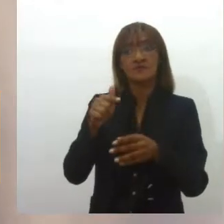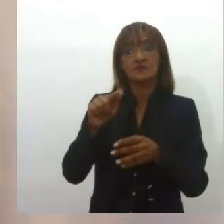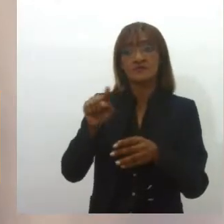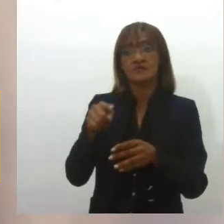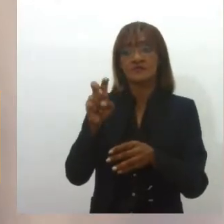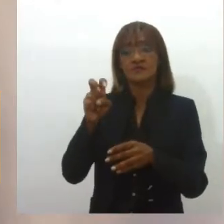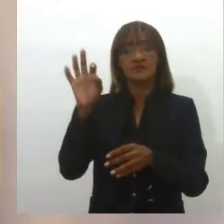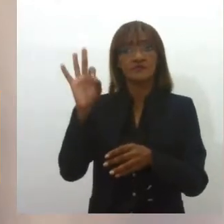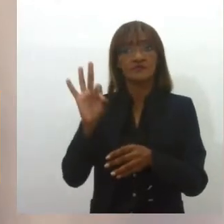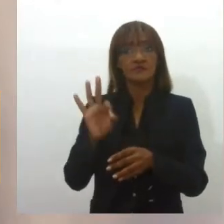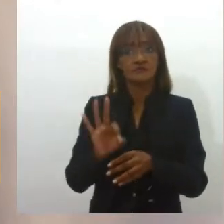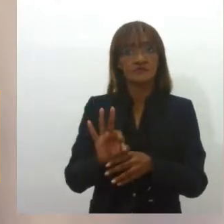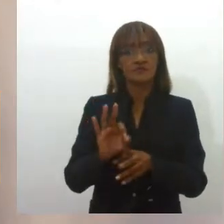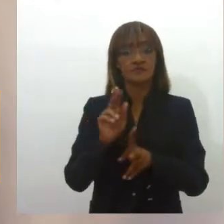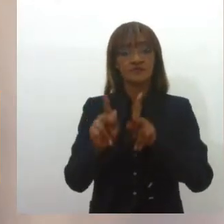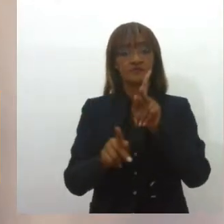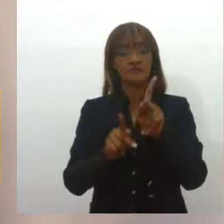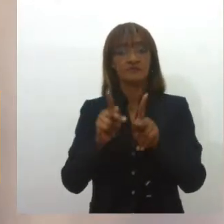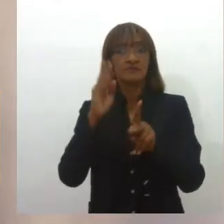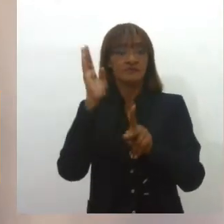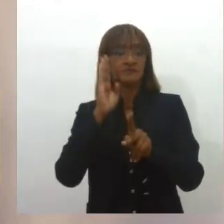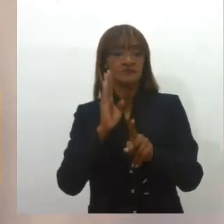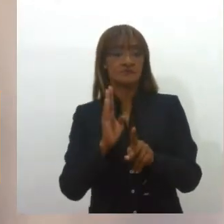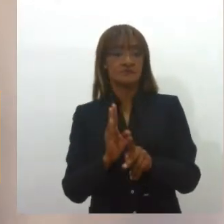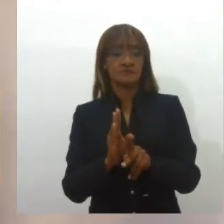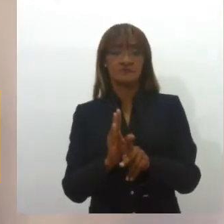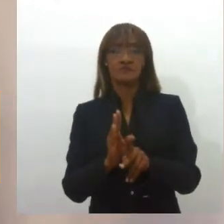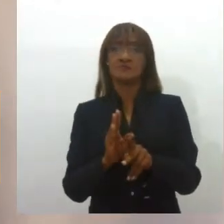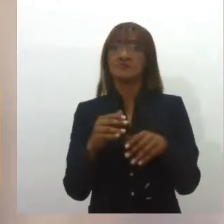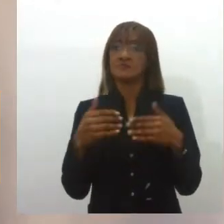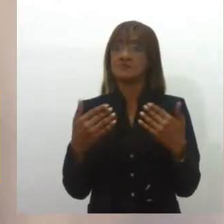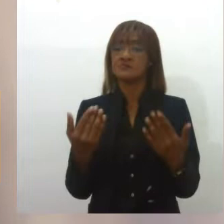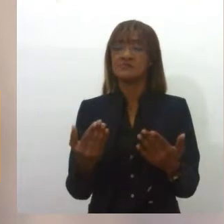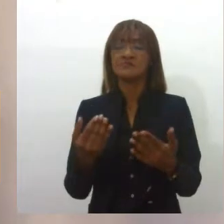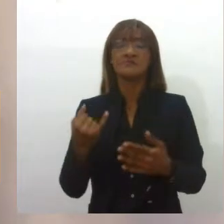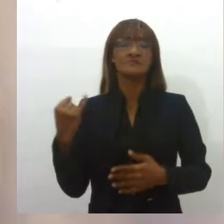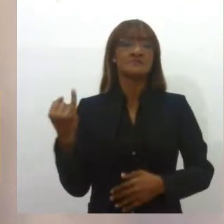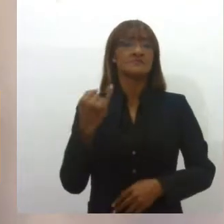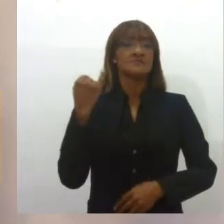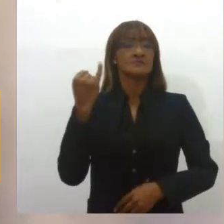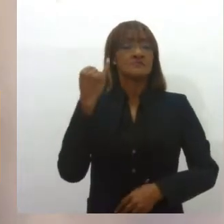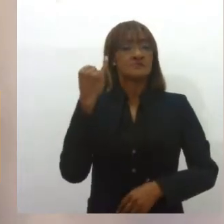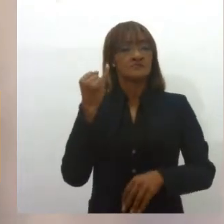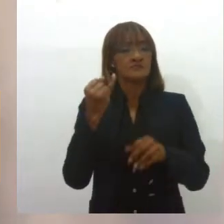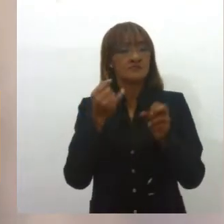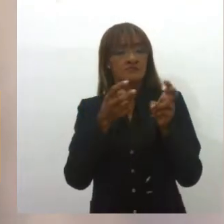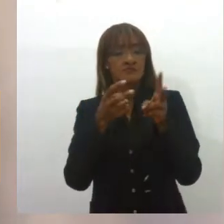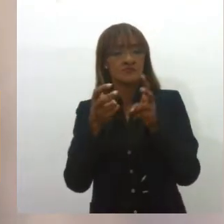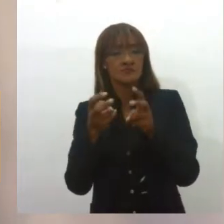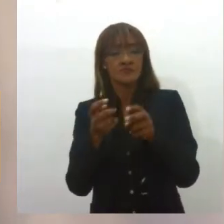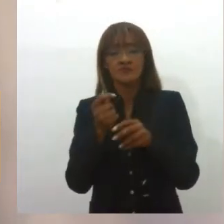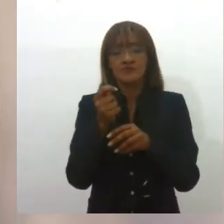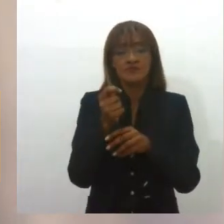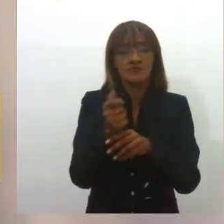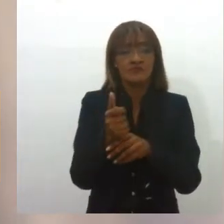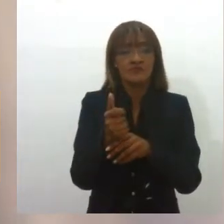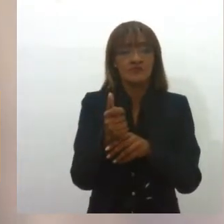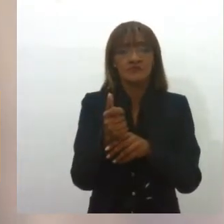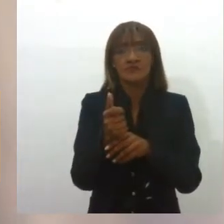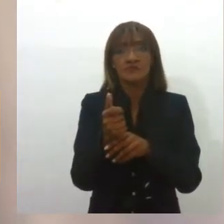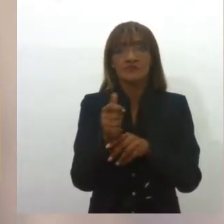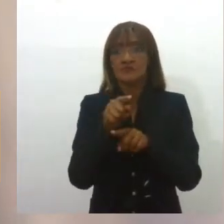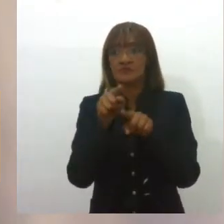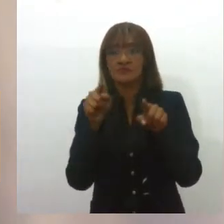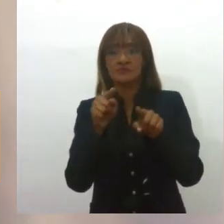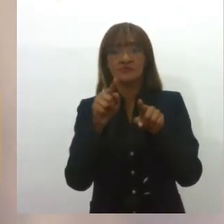Então, é um número importante, expressivo, fora quase isso que não sabe que são.